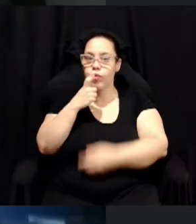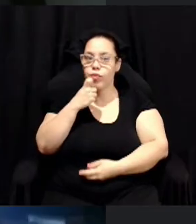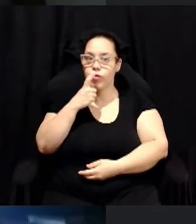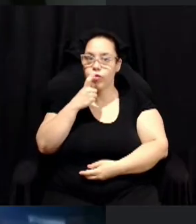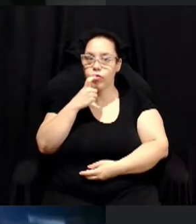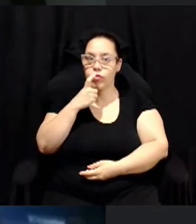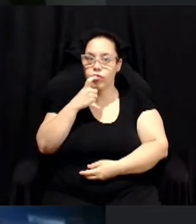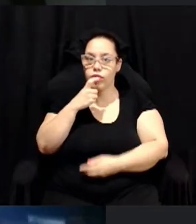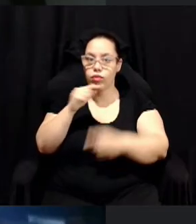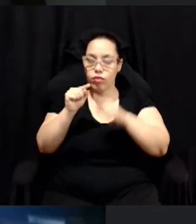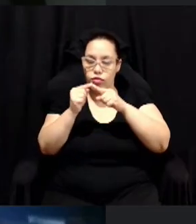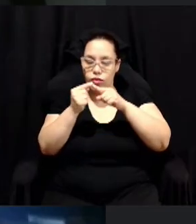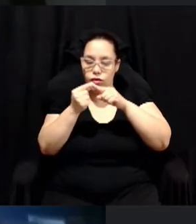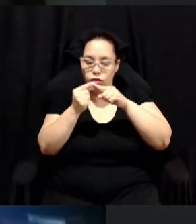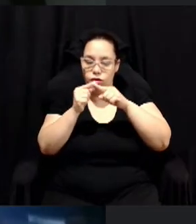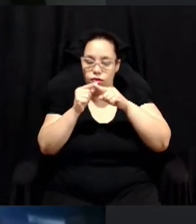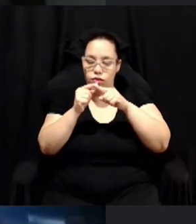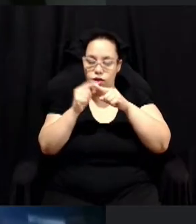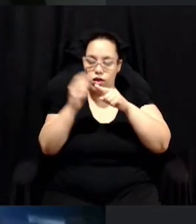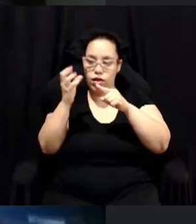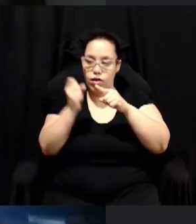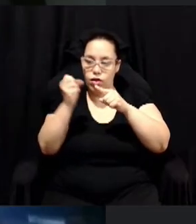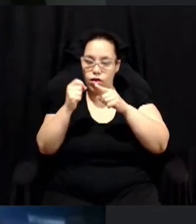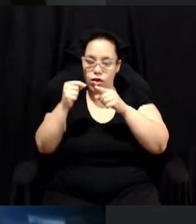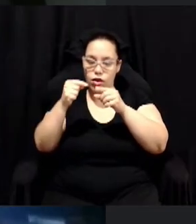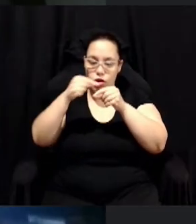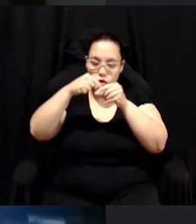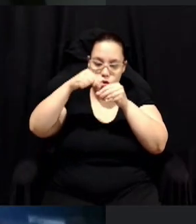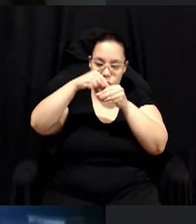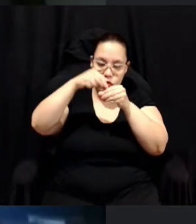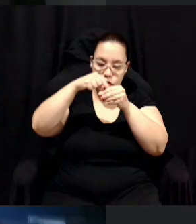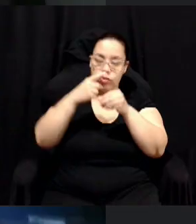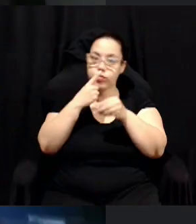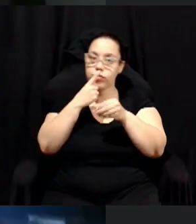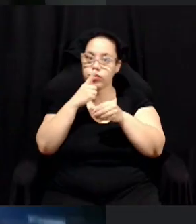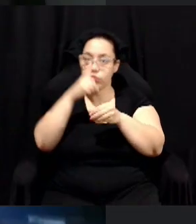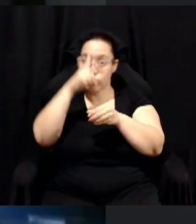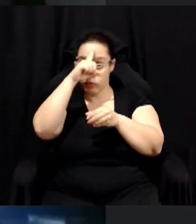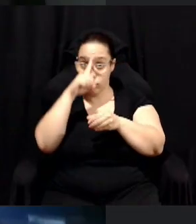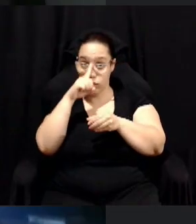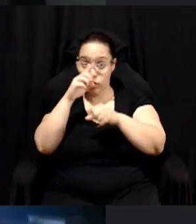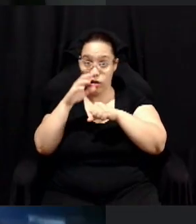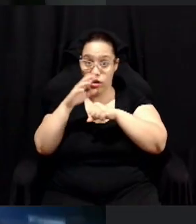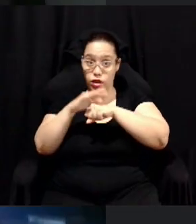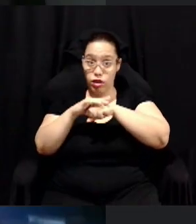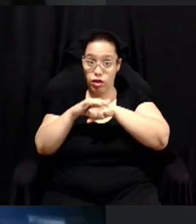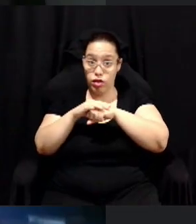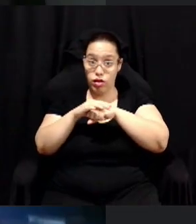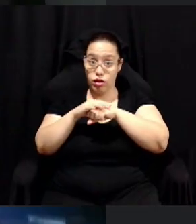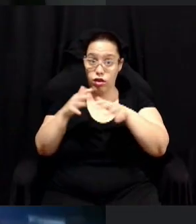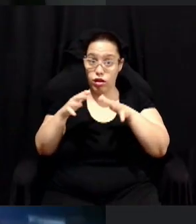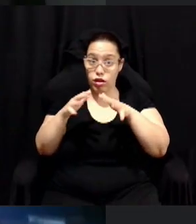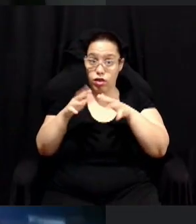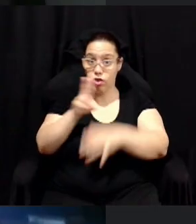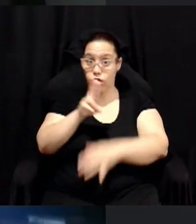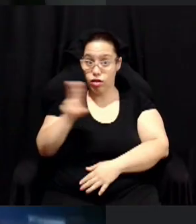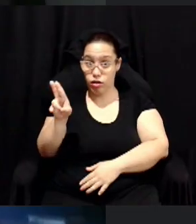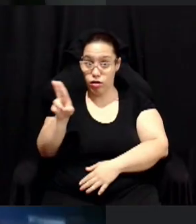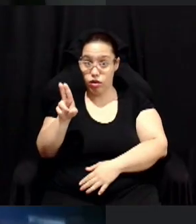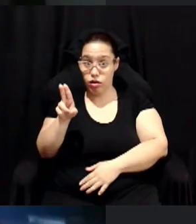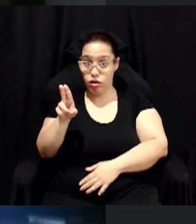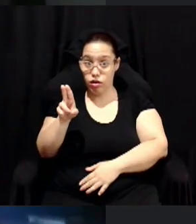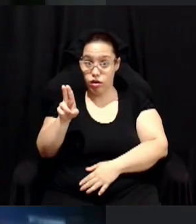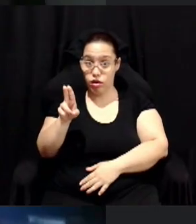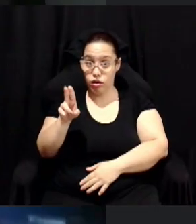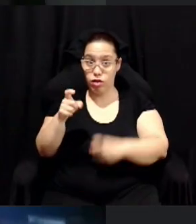pétalas eram brancas com bulbo amarelo. E como esse floricultor tinha doença de Parkinson, ele resolveu nomear essa tulipa de Dr.